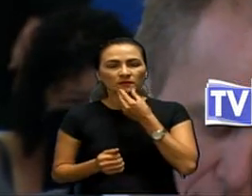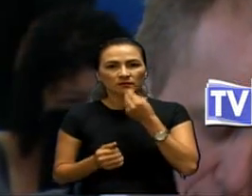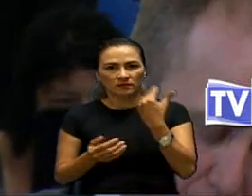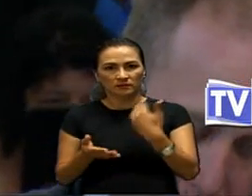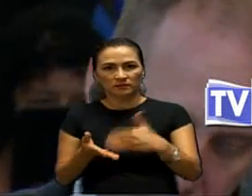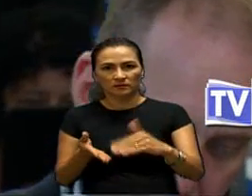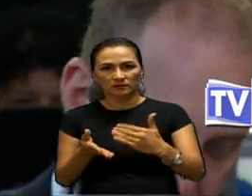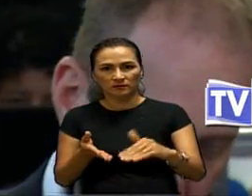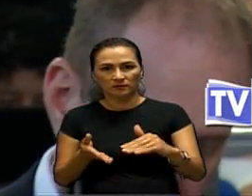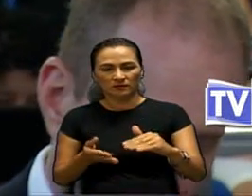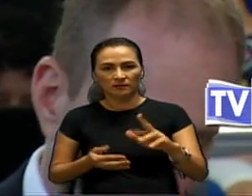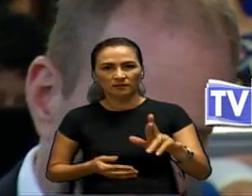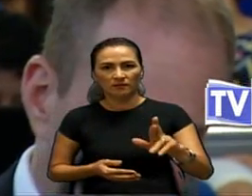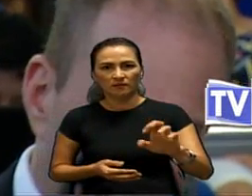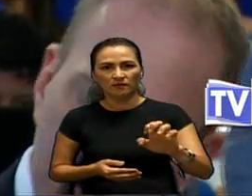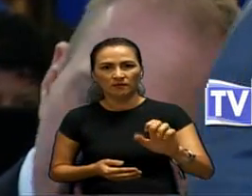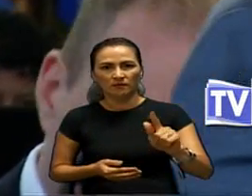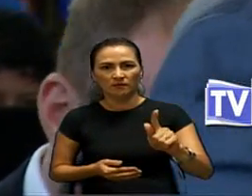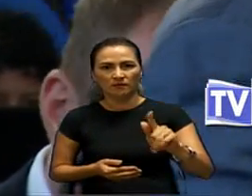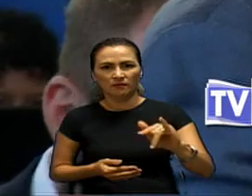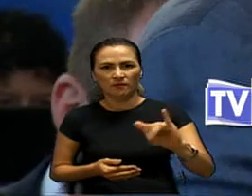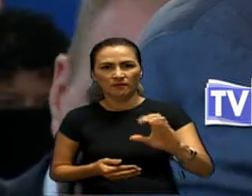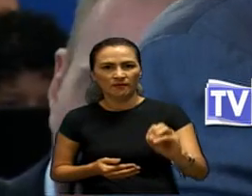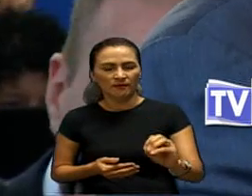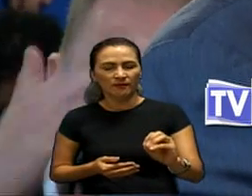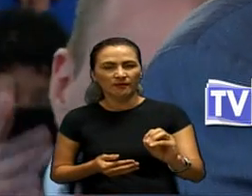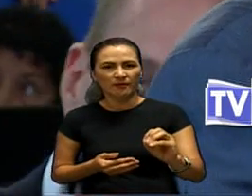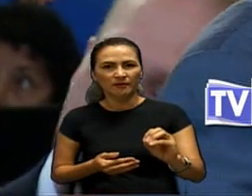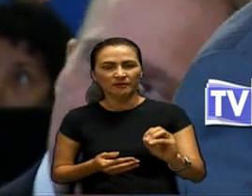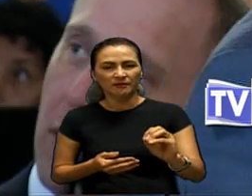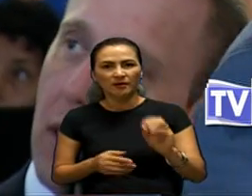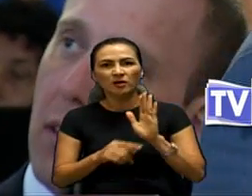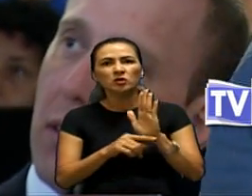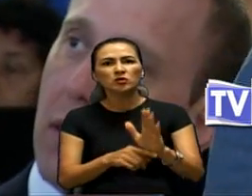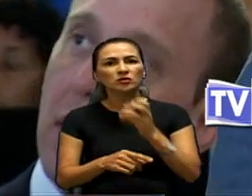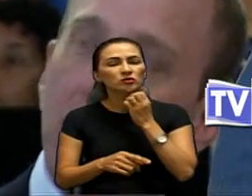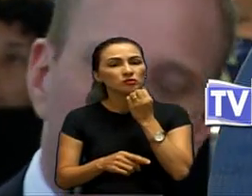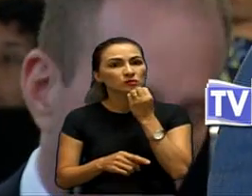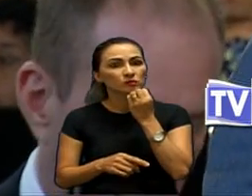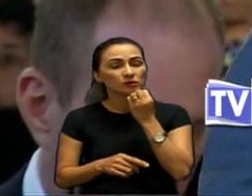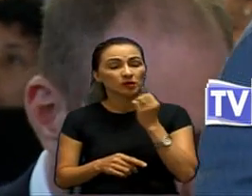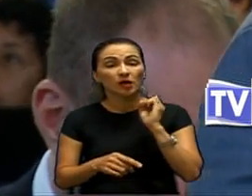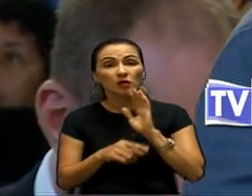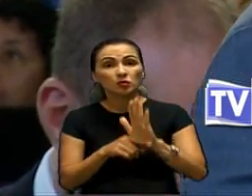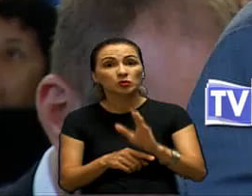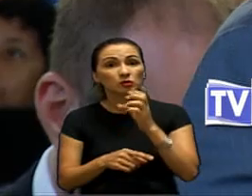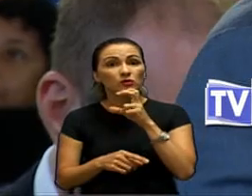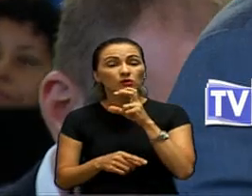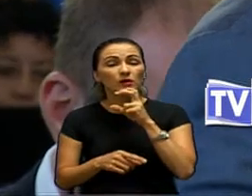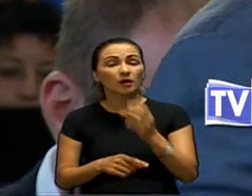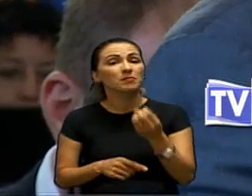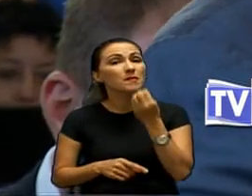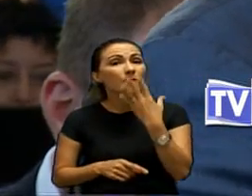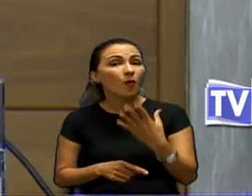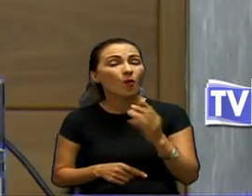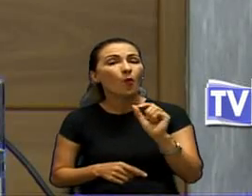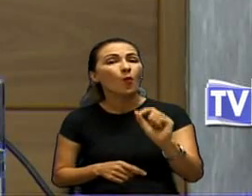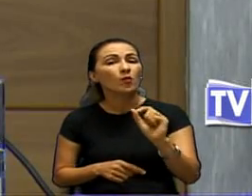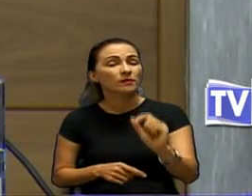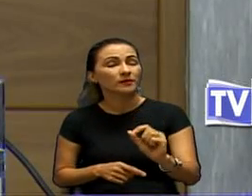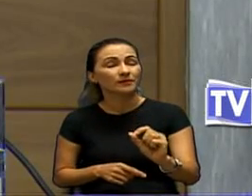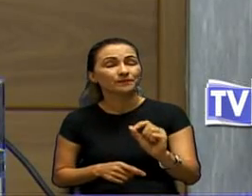Régio, trouxe de bom para a cidade de Sorocaba foi a residência médica. Essa alteração é porque é